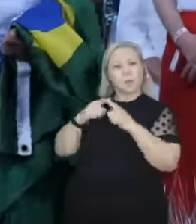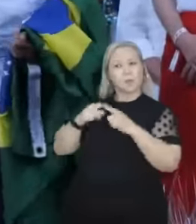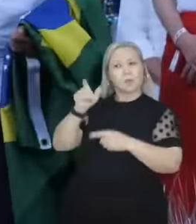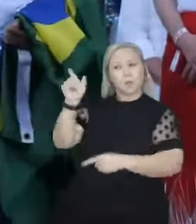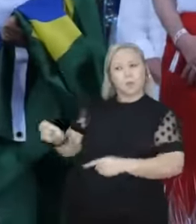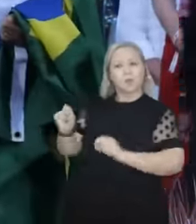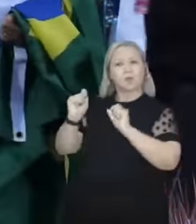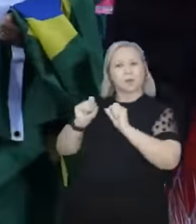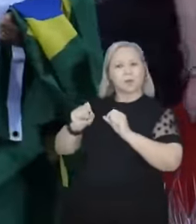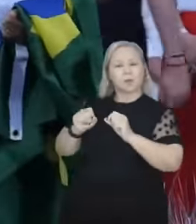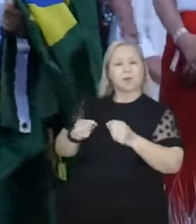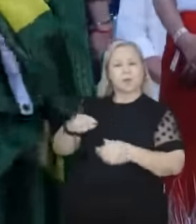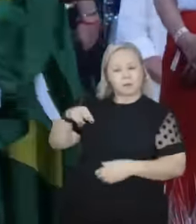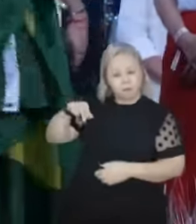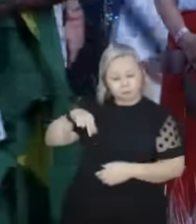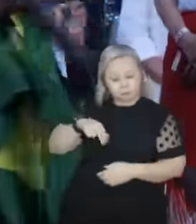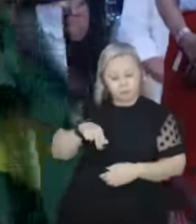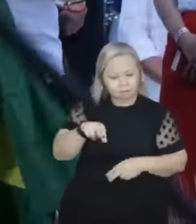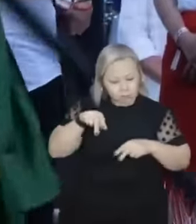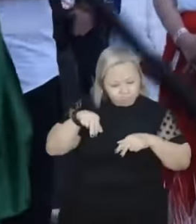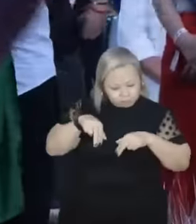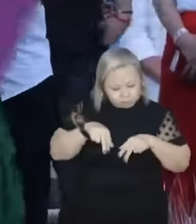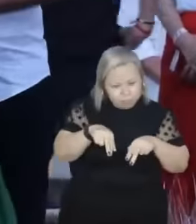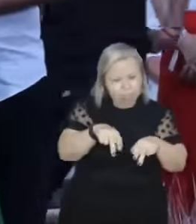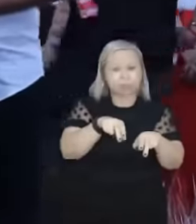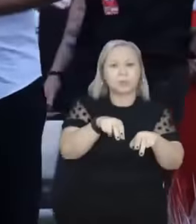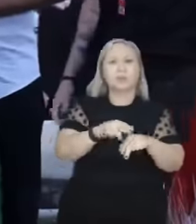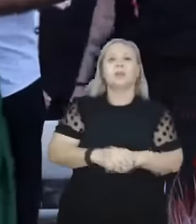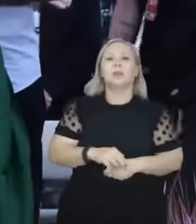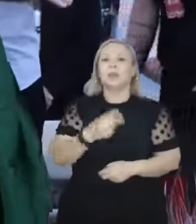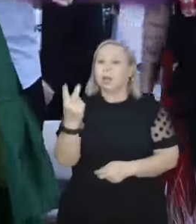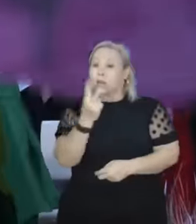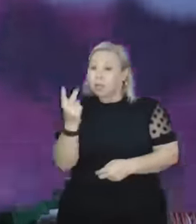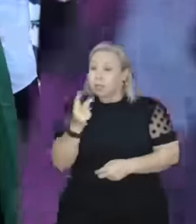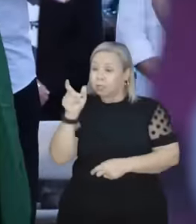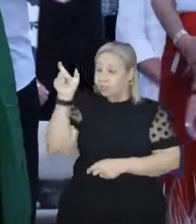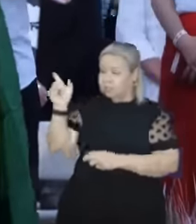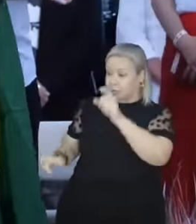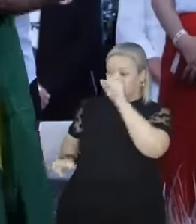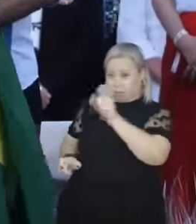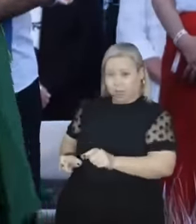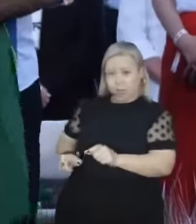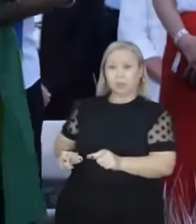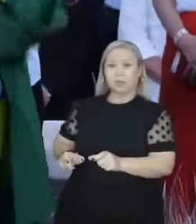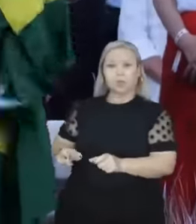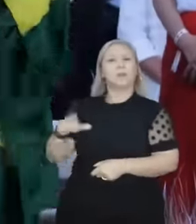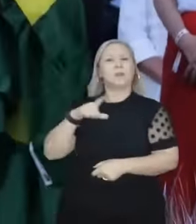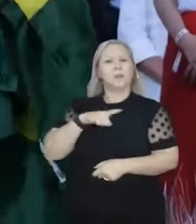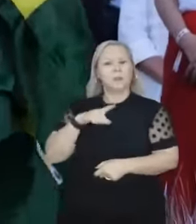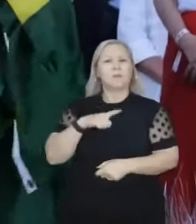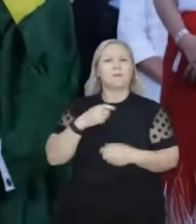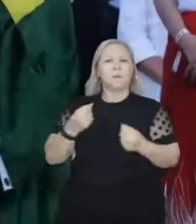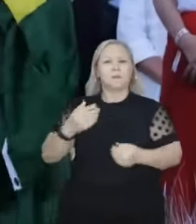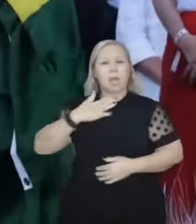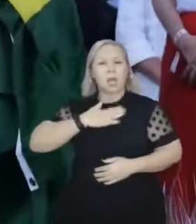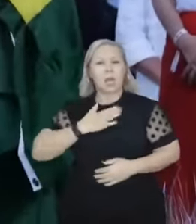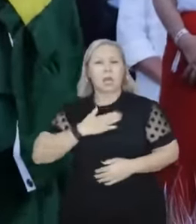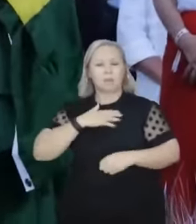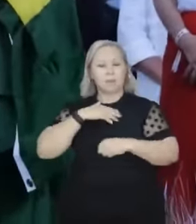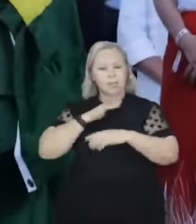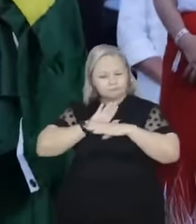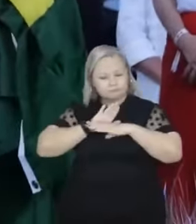desse menino aqui. E esses dois meninos aqui vão ter, sabe, a minha solidariedade para a gente fazer